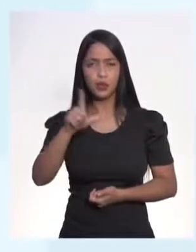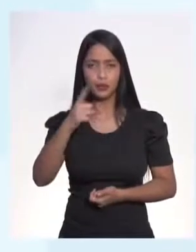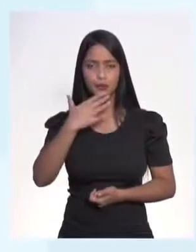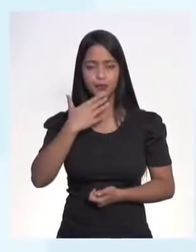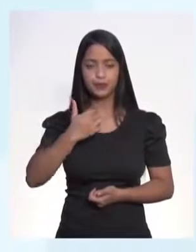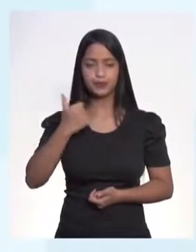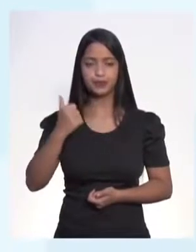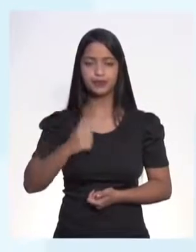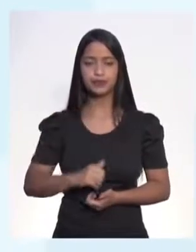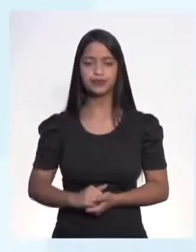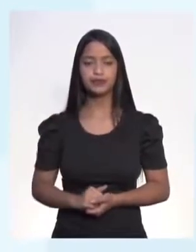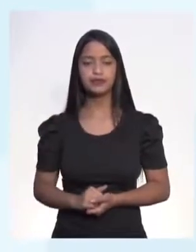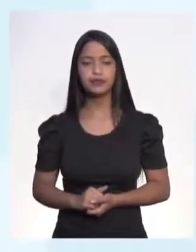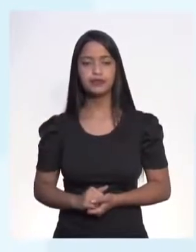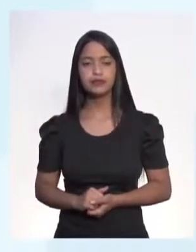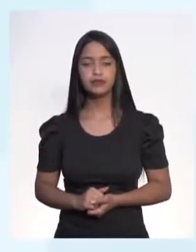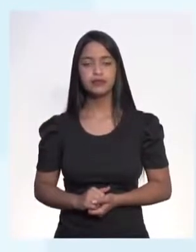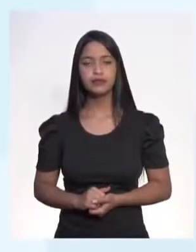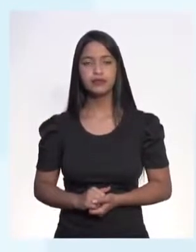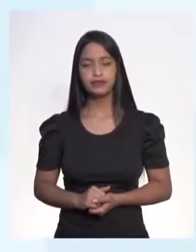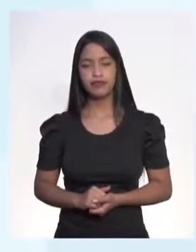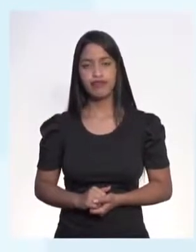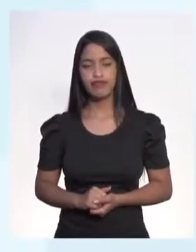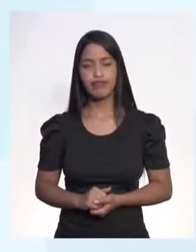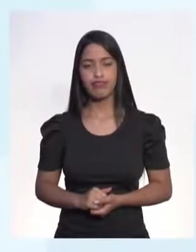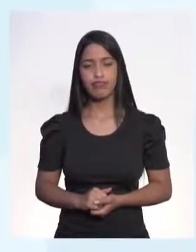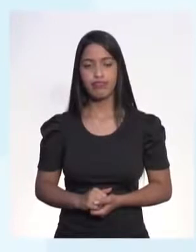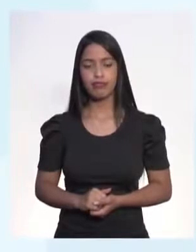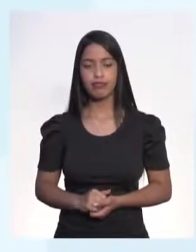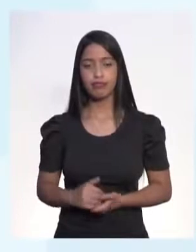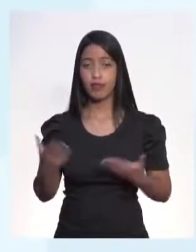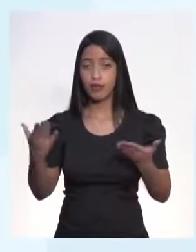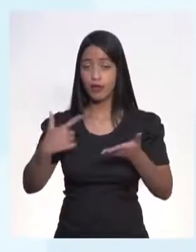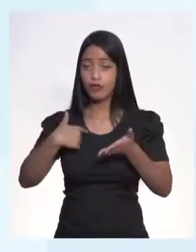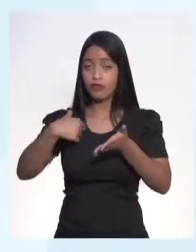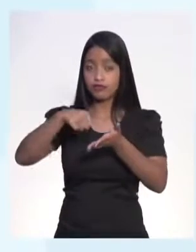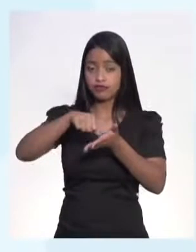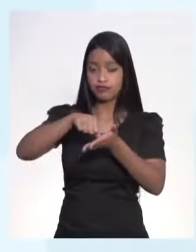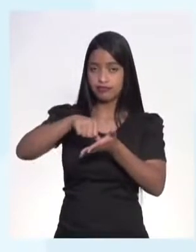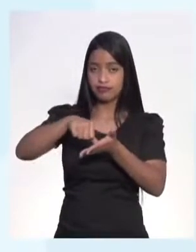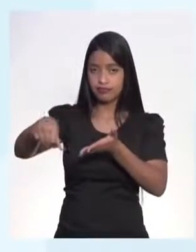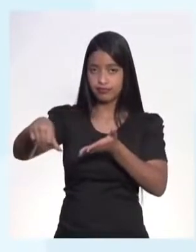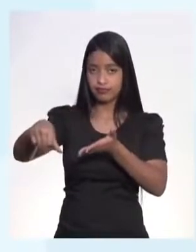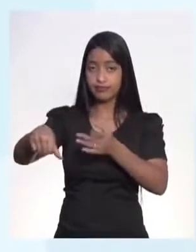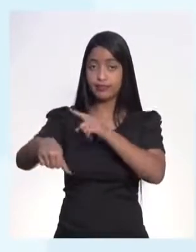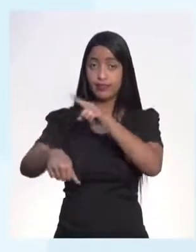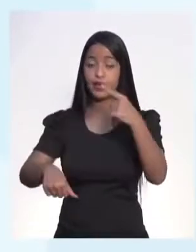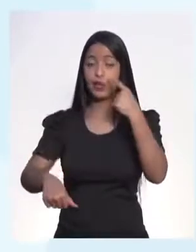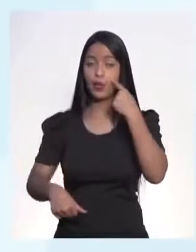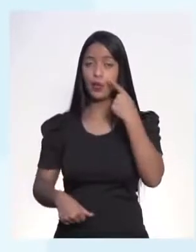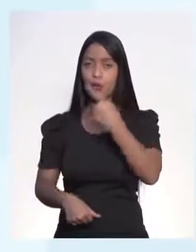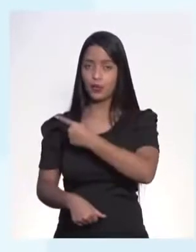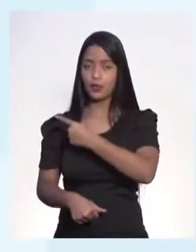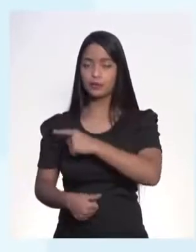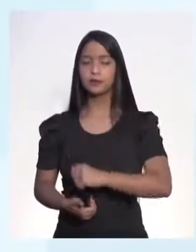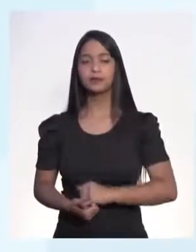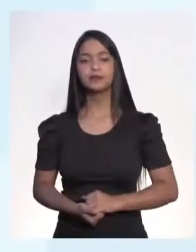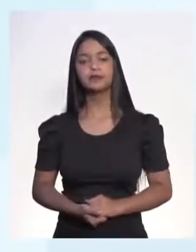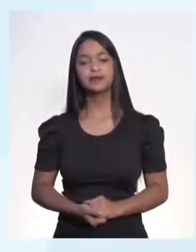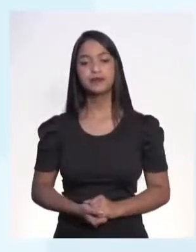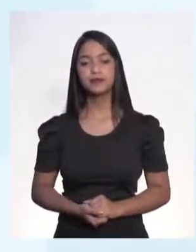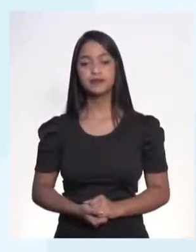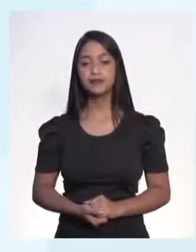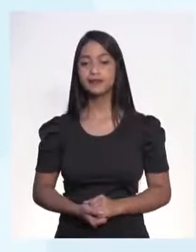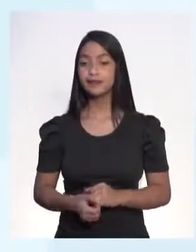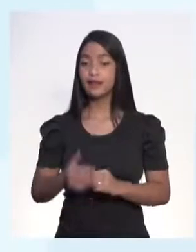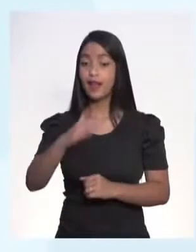bonitinho galera eu vou pegar e vou marcar aqui no texto para vocês para vocês olharem eu